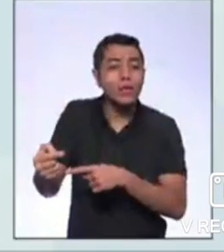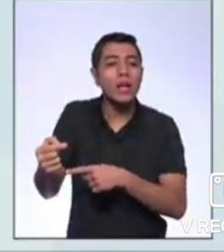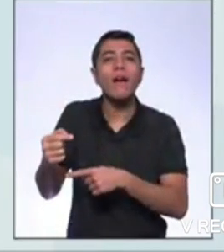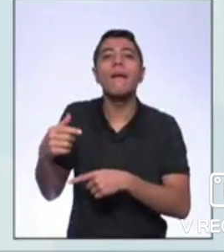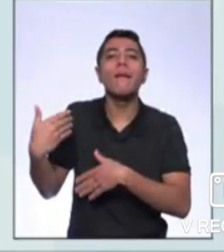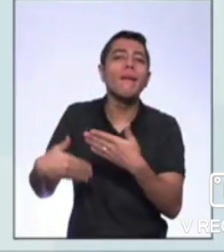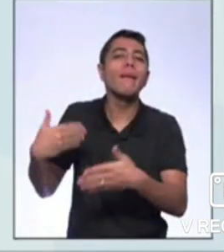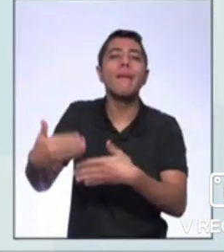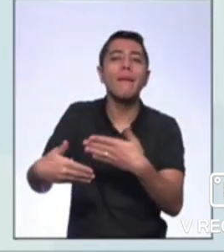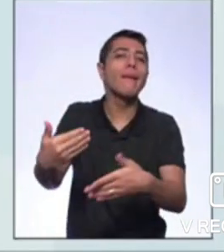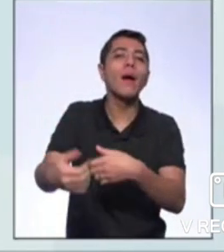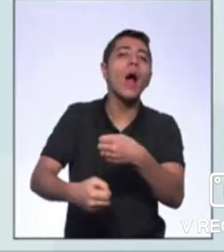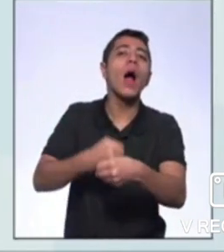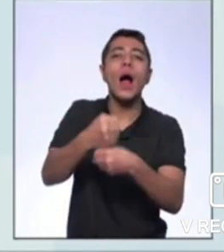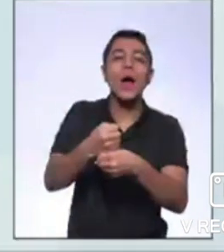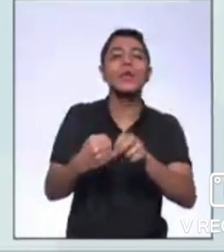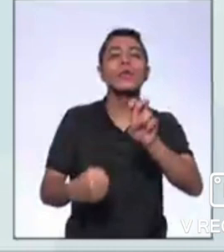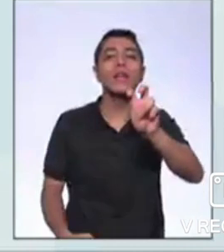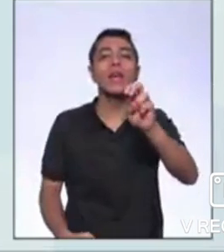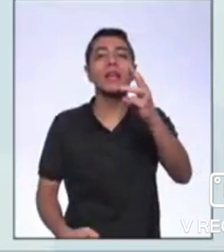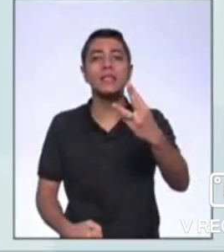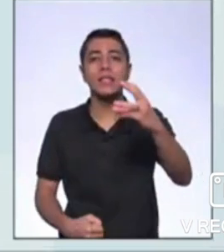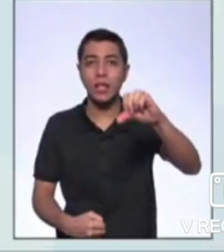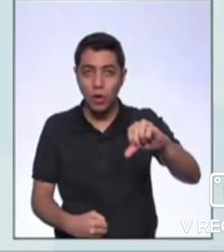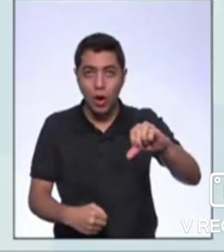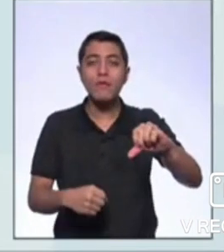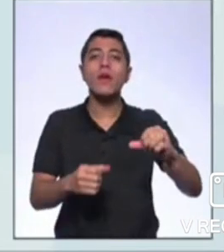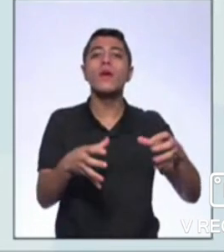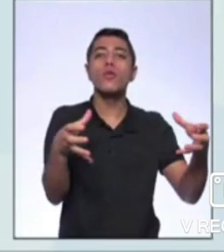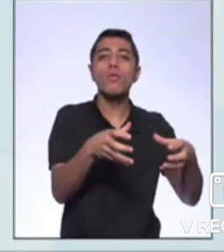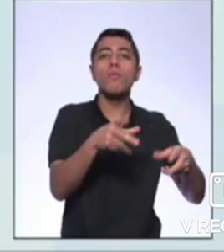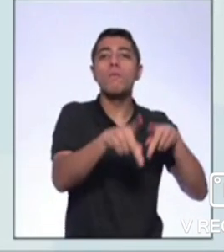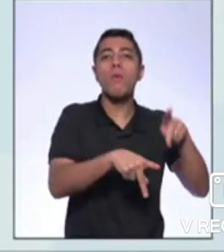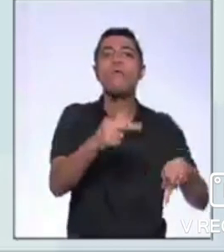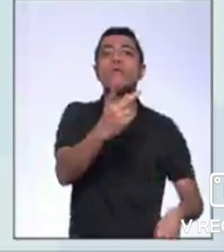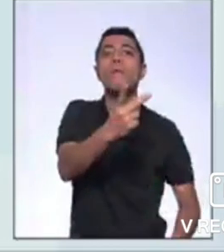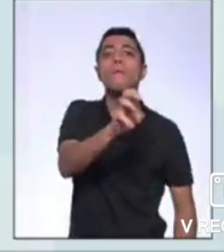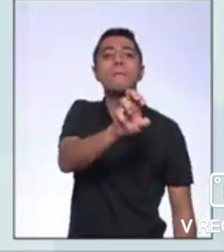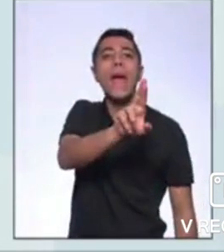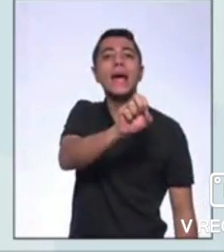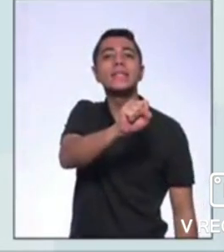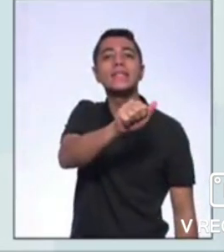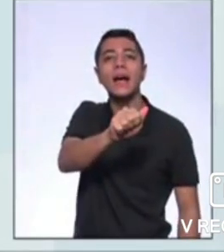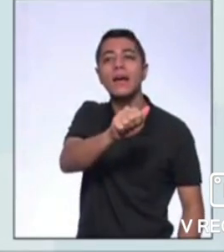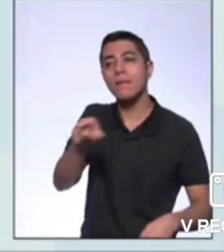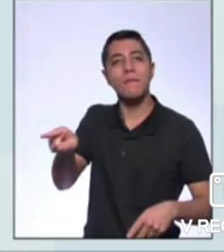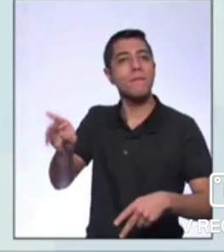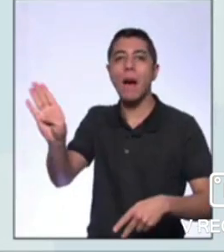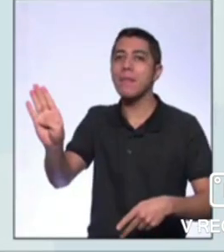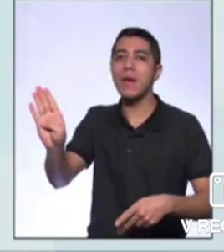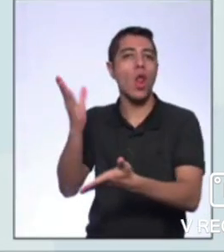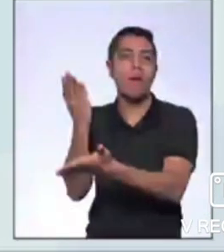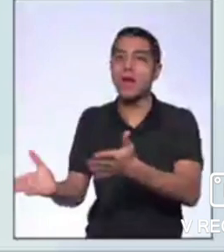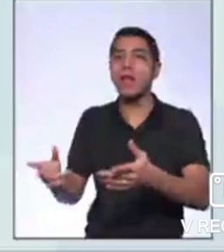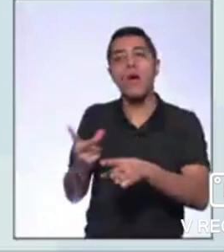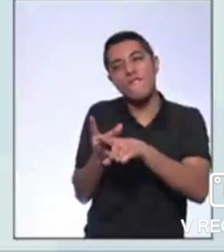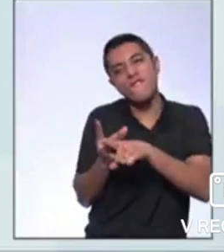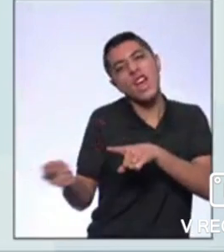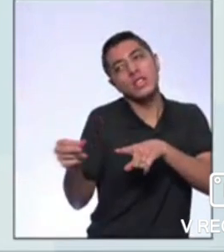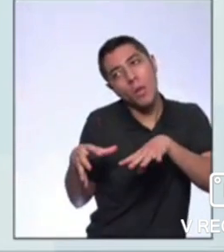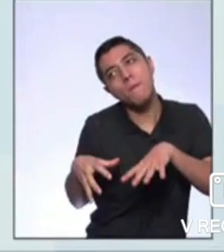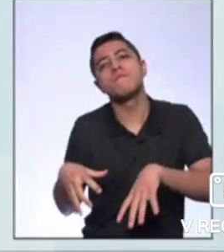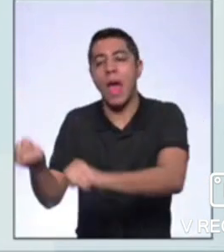Babilônia, libertam os hebreus do cativeiro, né? Eles não têm interesse nenhum em manter o povo hebreu ali, então os hebreus podem voltar lá